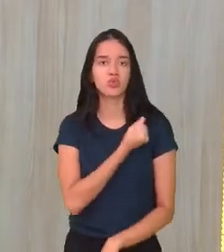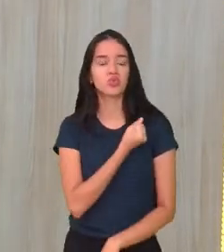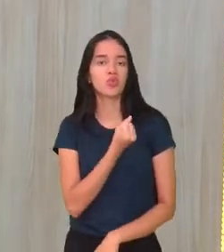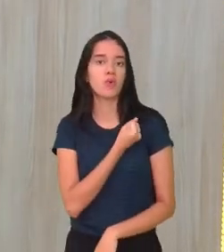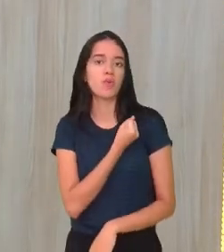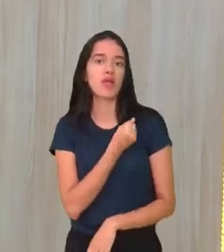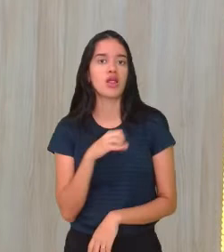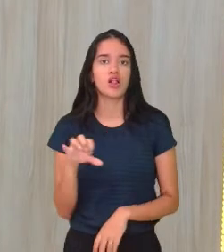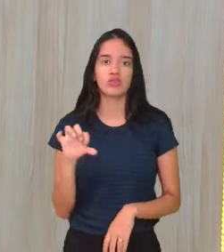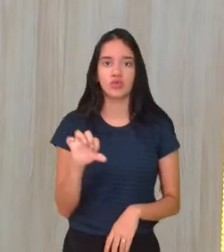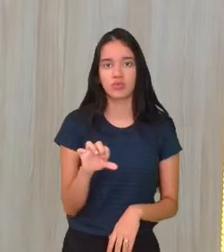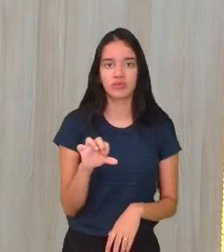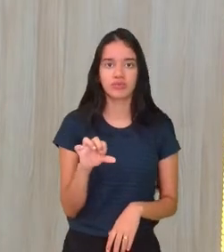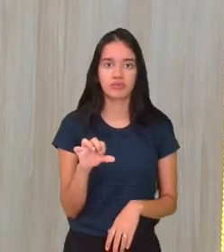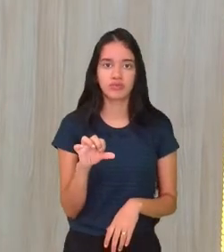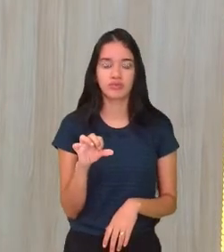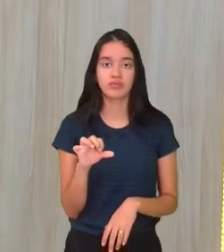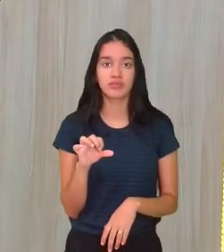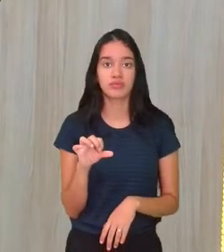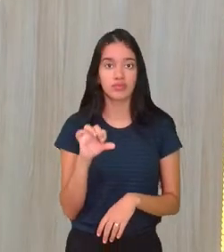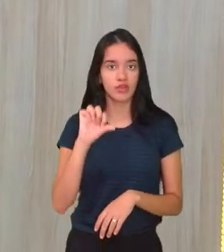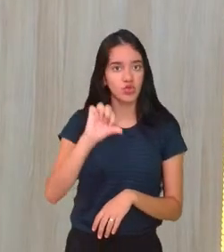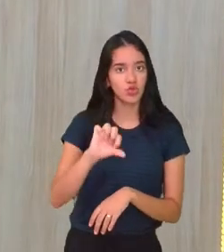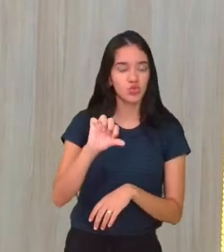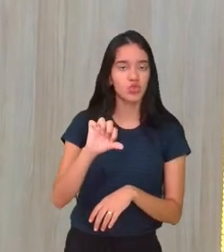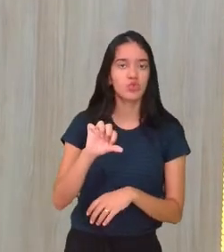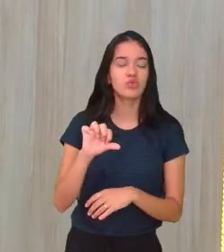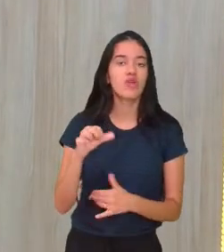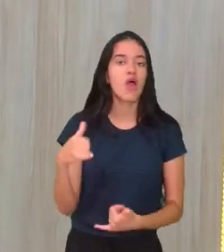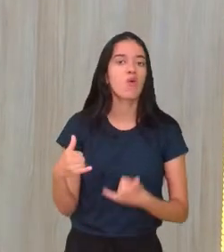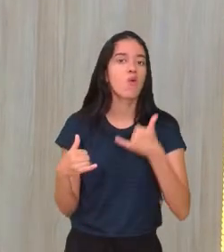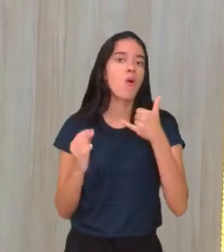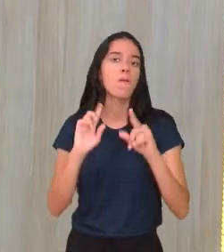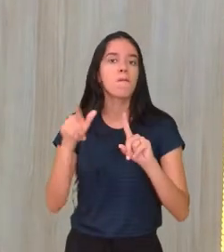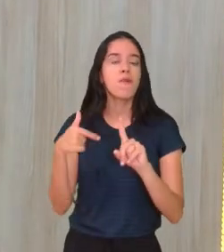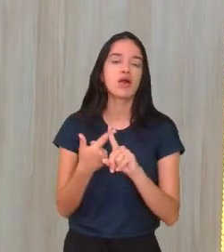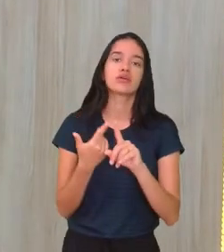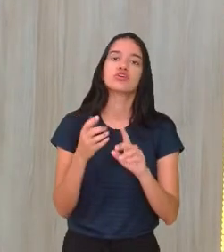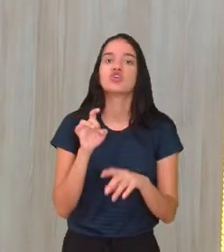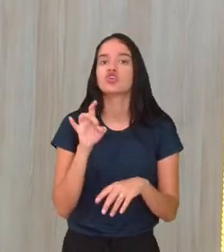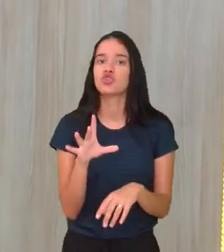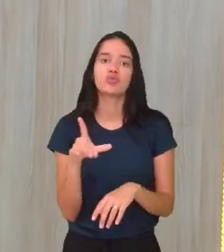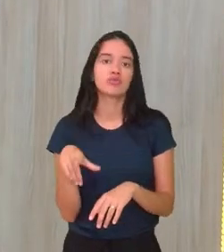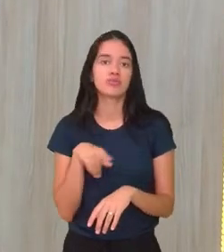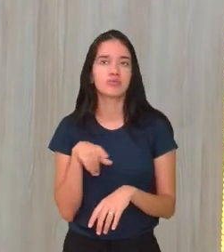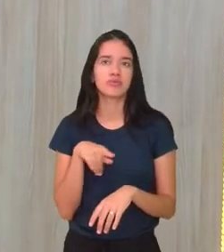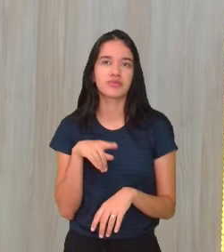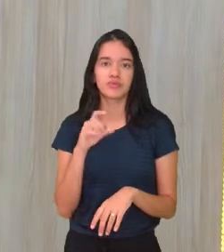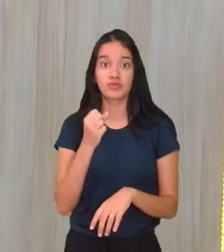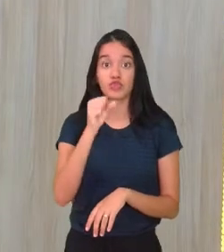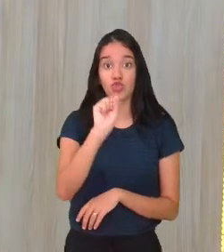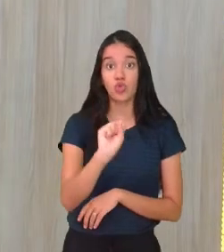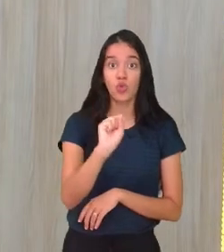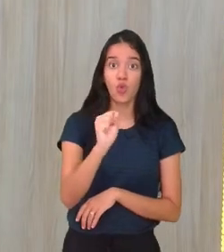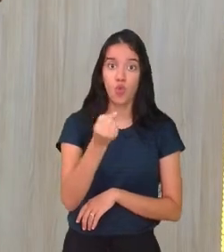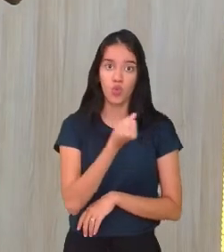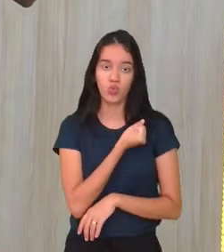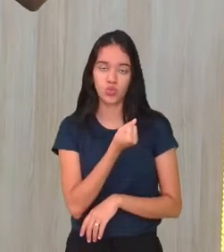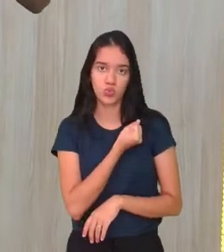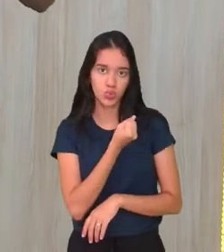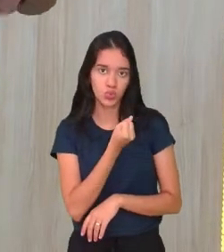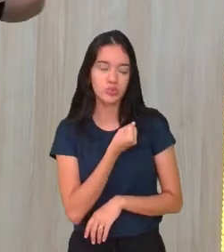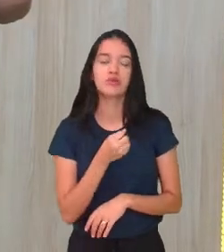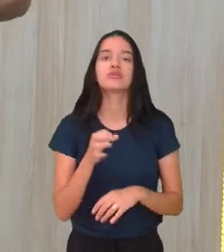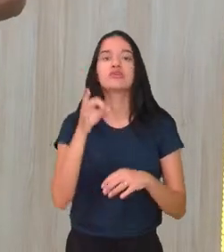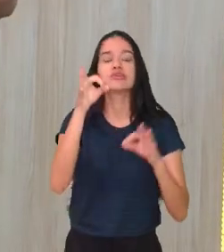9 ao número do telefone, não é? Antigamente o número só tinha aí 8 números,